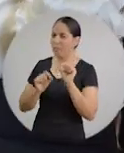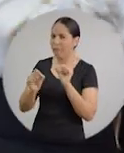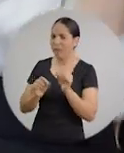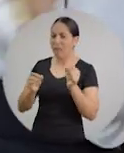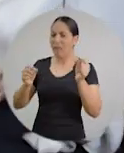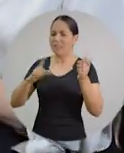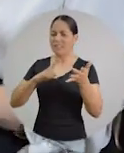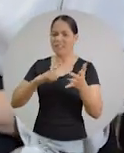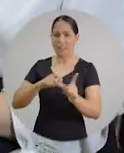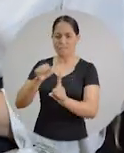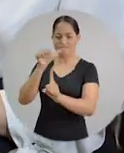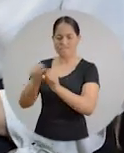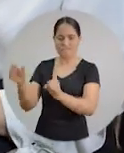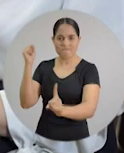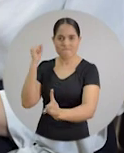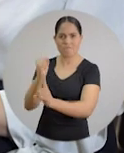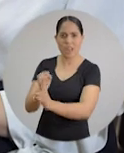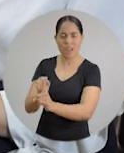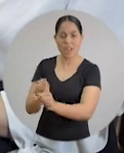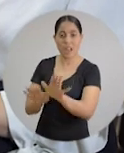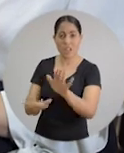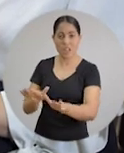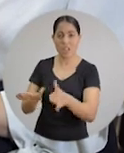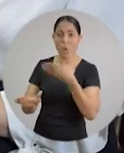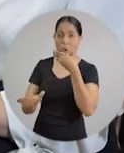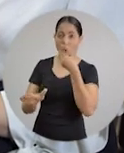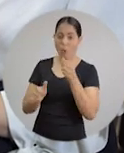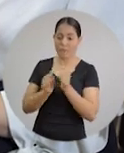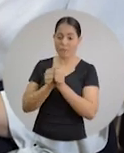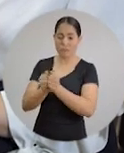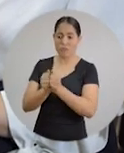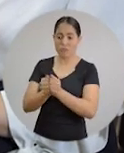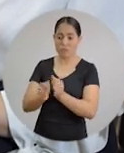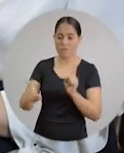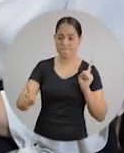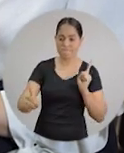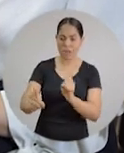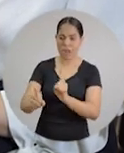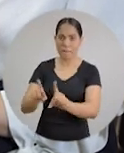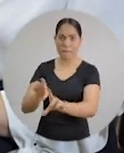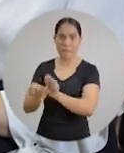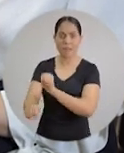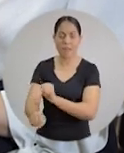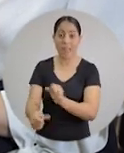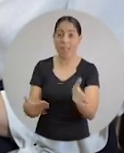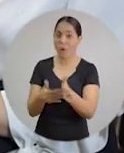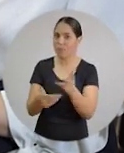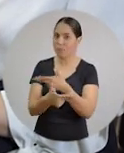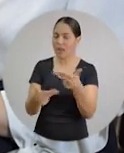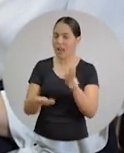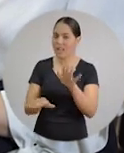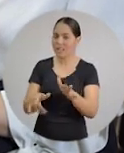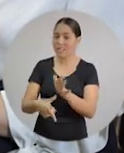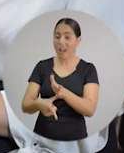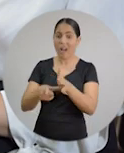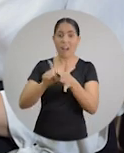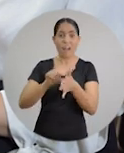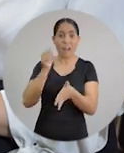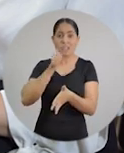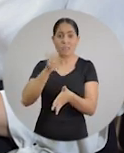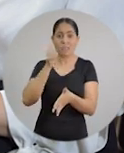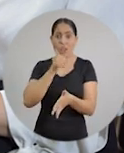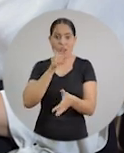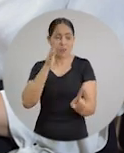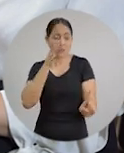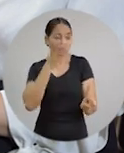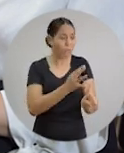hoje o feminicídio é a última medida ali que o companheiro toma contra uma mulher. E muitas mulheres não denunciam, não chegam